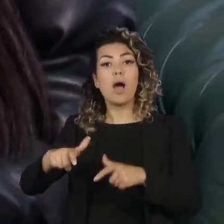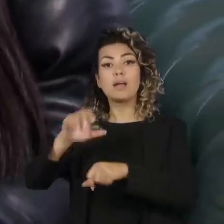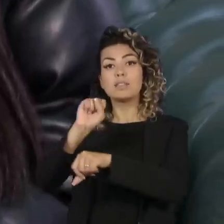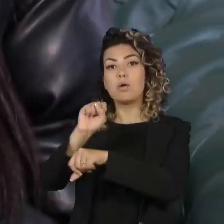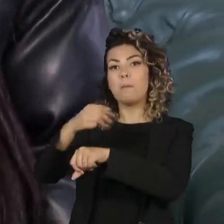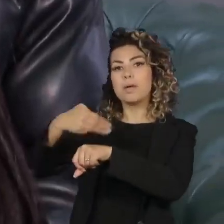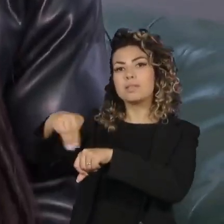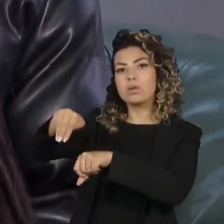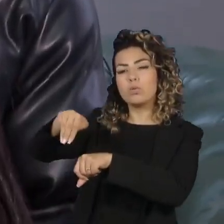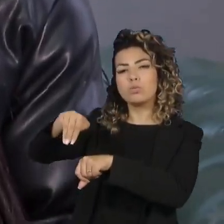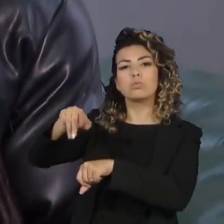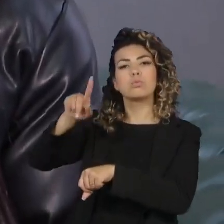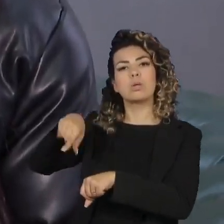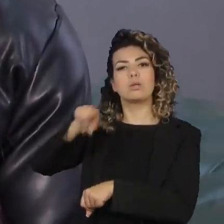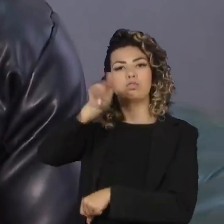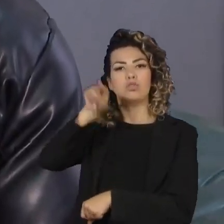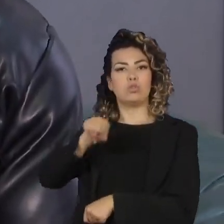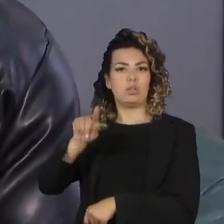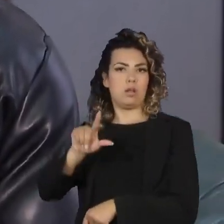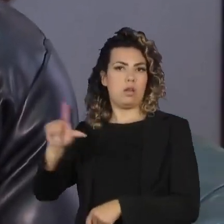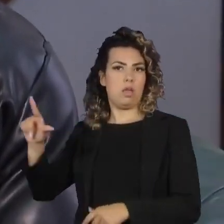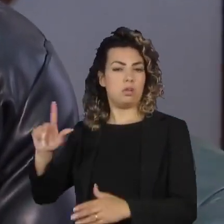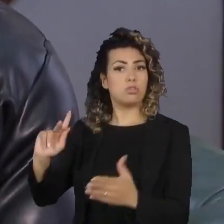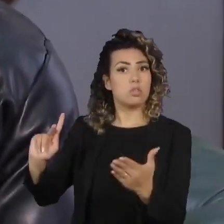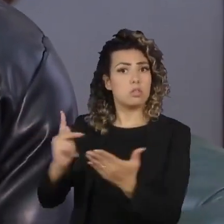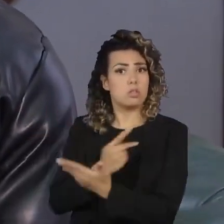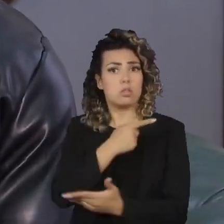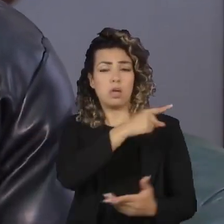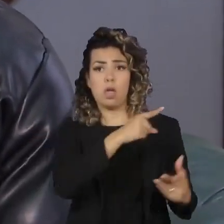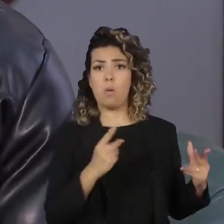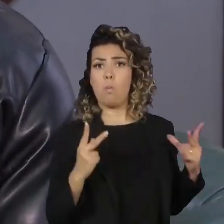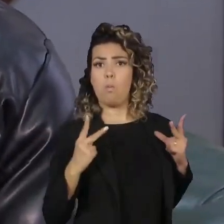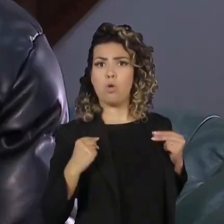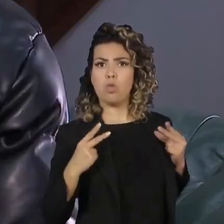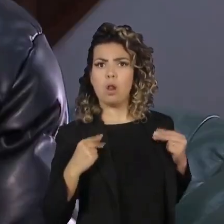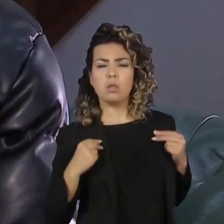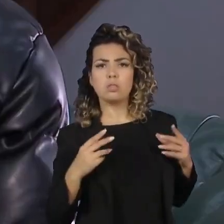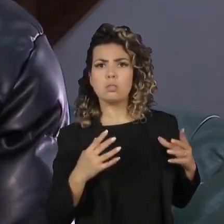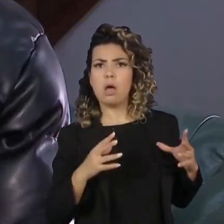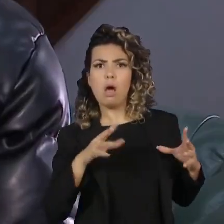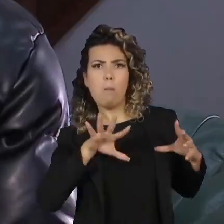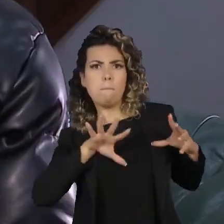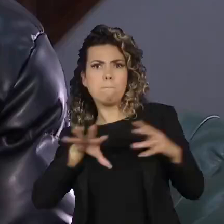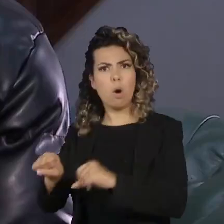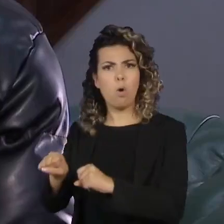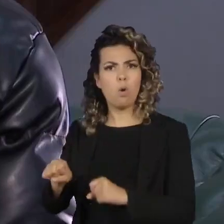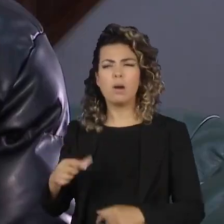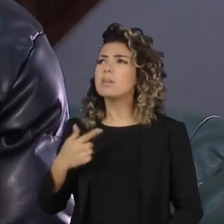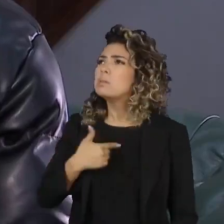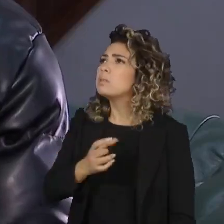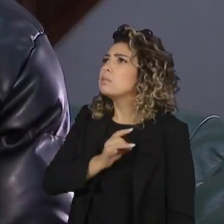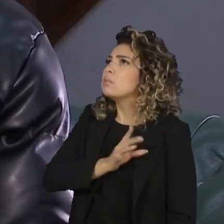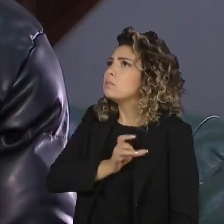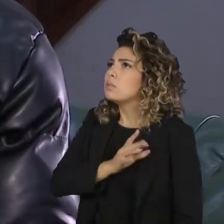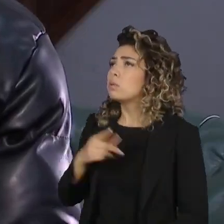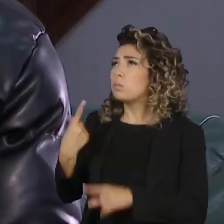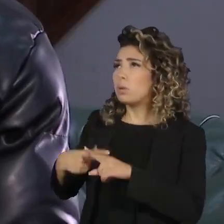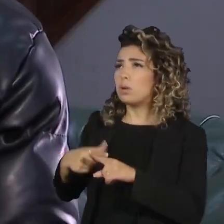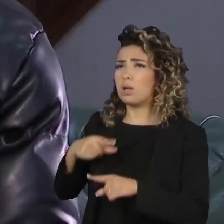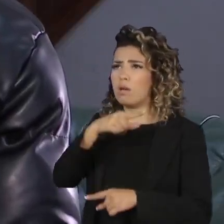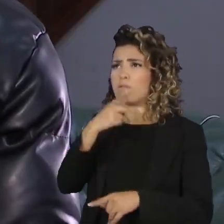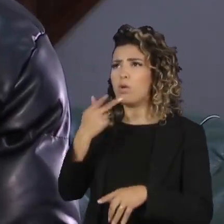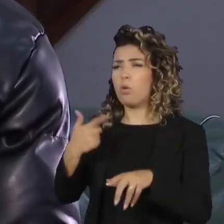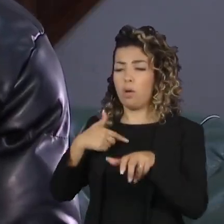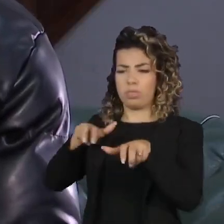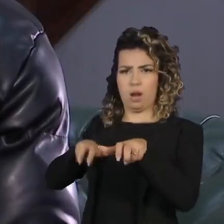zona leste da capital, quando foi atacada pelo motorista de aplicativo. Eu já estava com um pouco medo quando ele pede para mim ir para o banco da